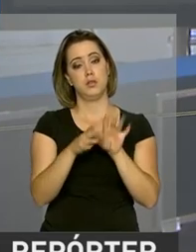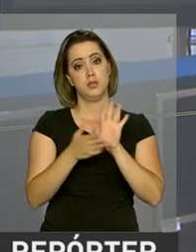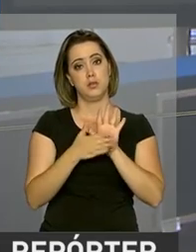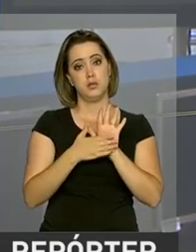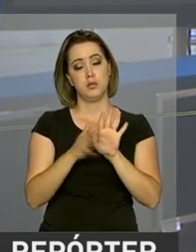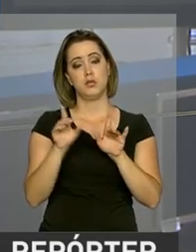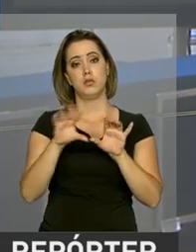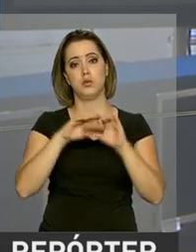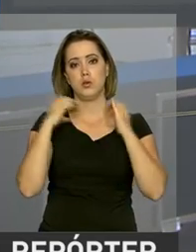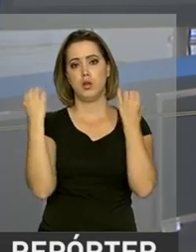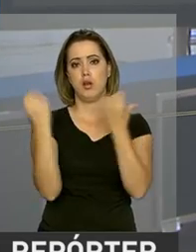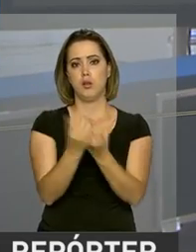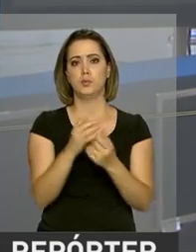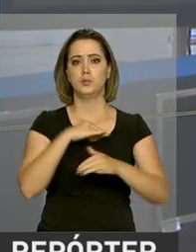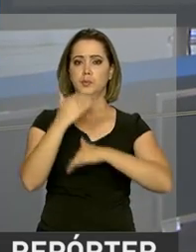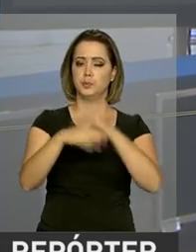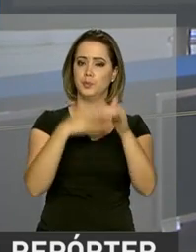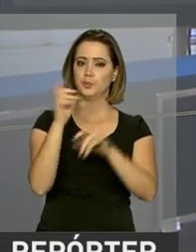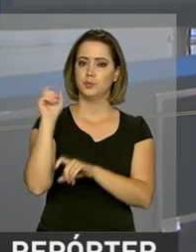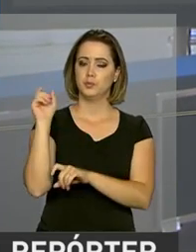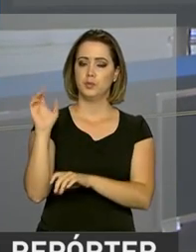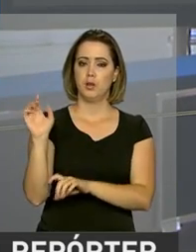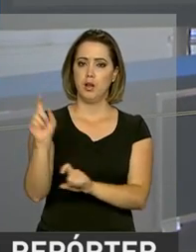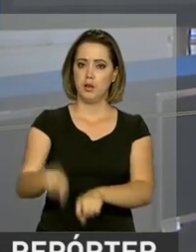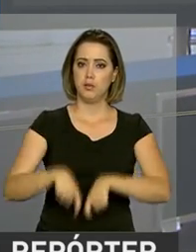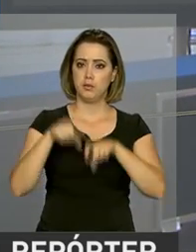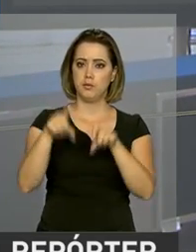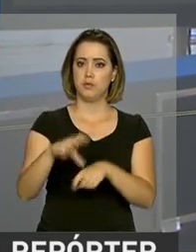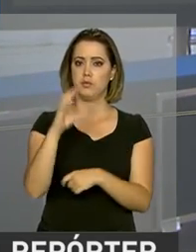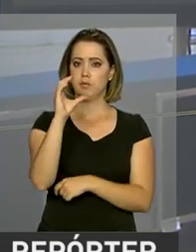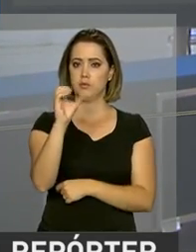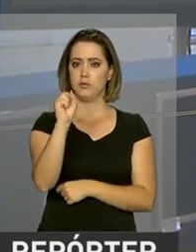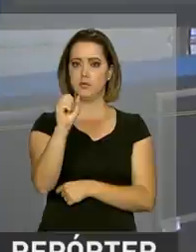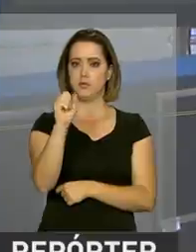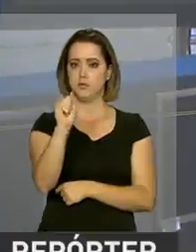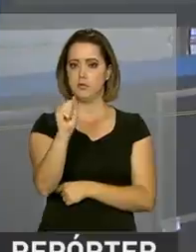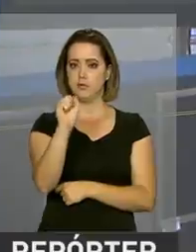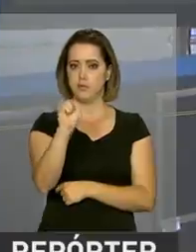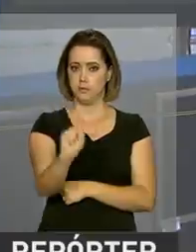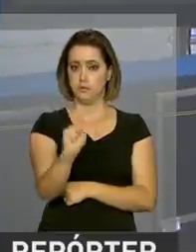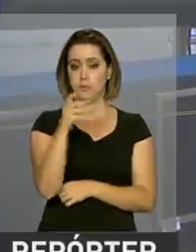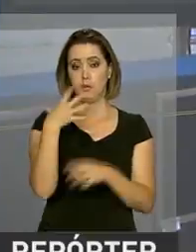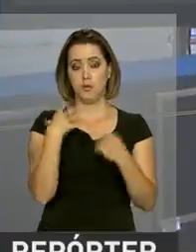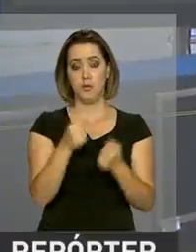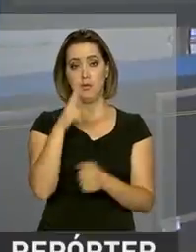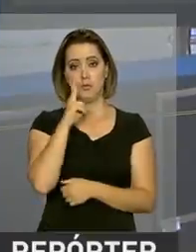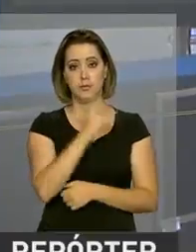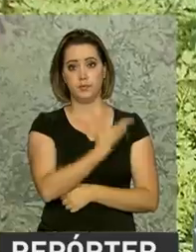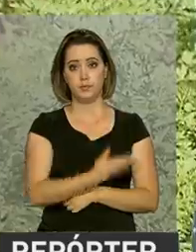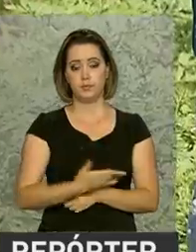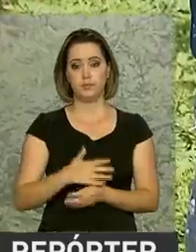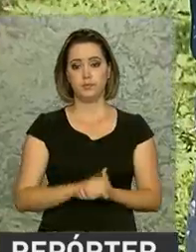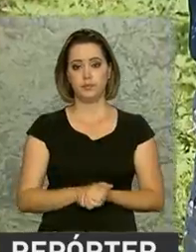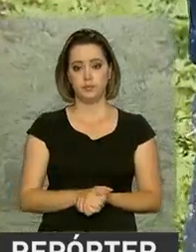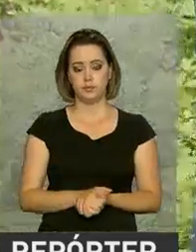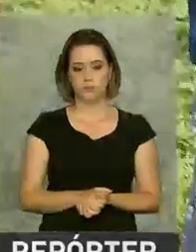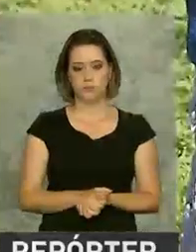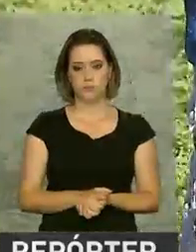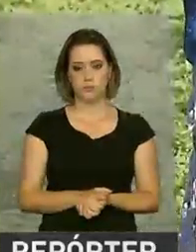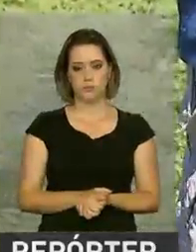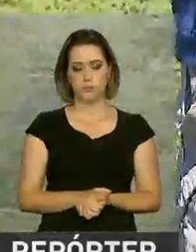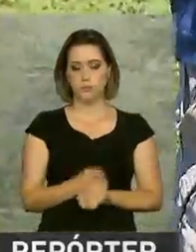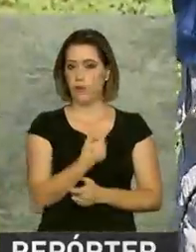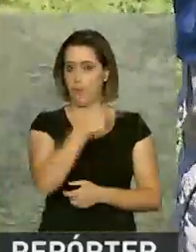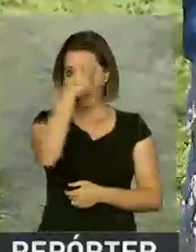das comunidades que sustentam a agricultura as csas Vamos então ver como funcionam